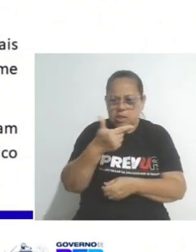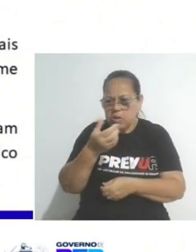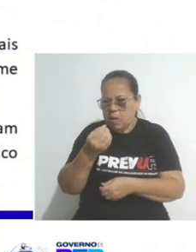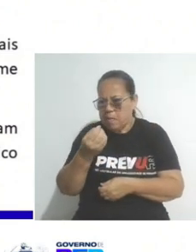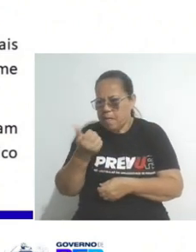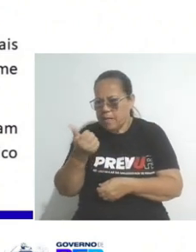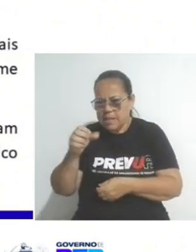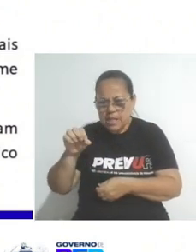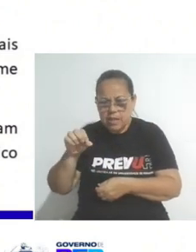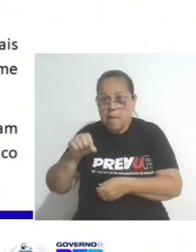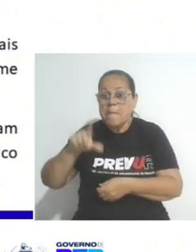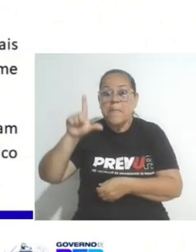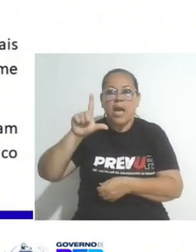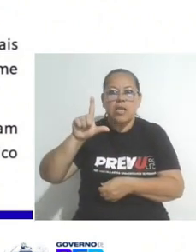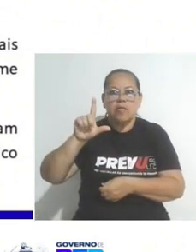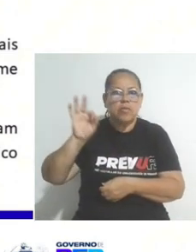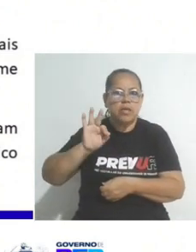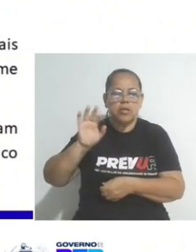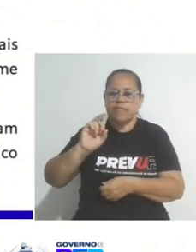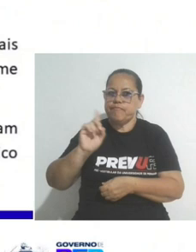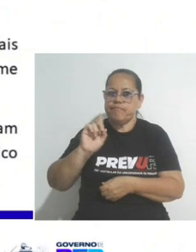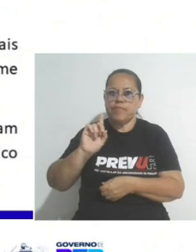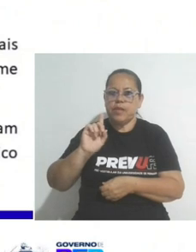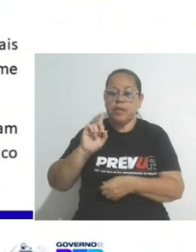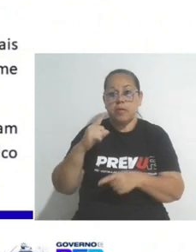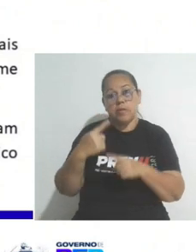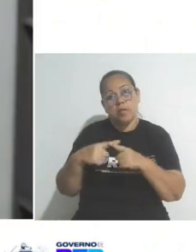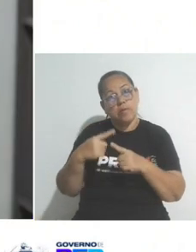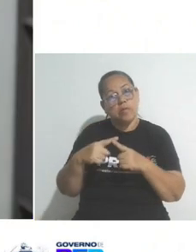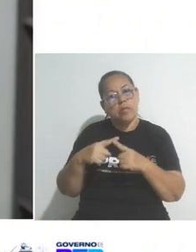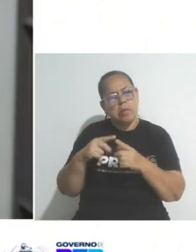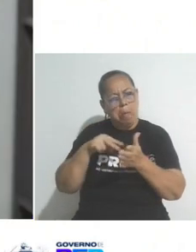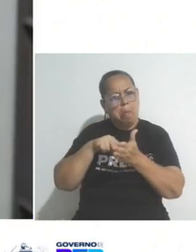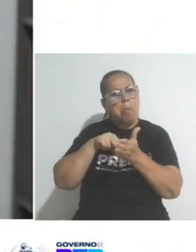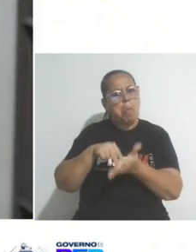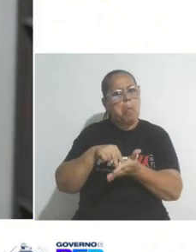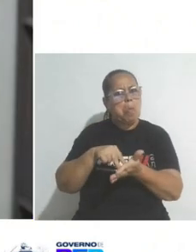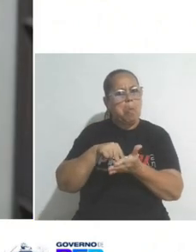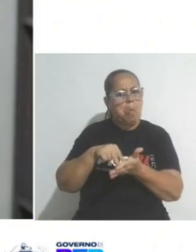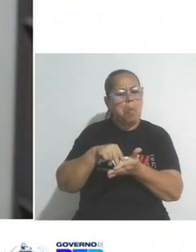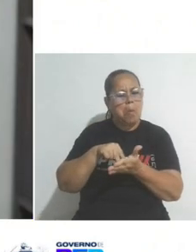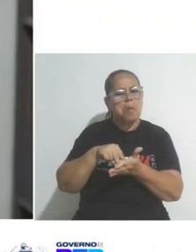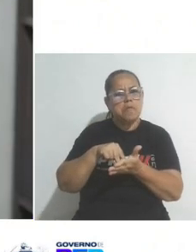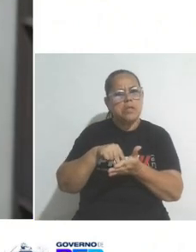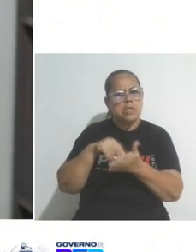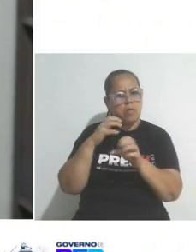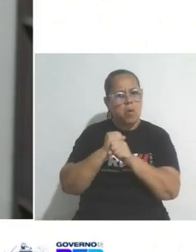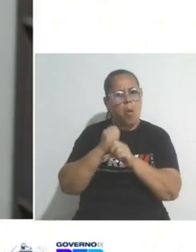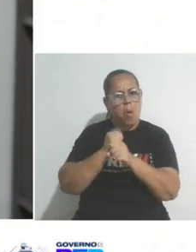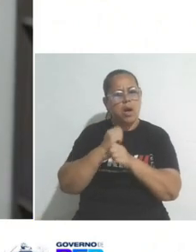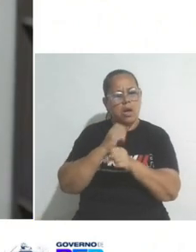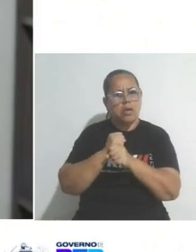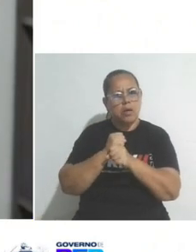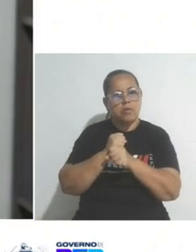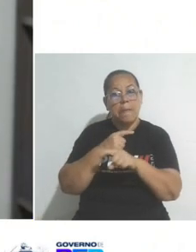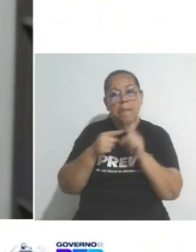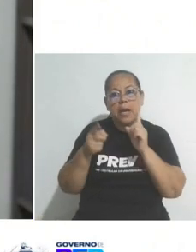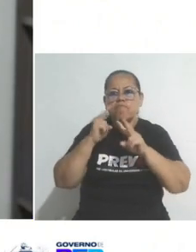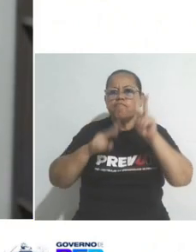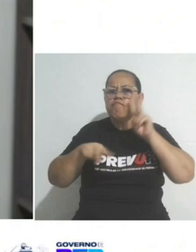de fato a maior taxa então aqui embora você possa confirmar no cálculo você